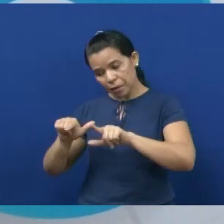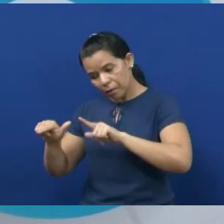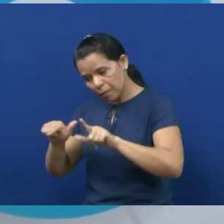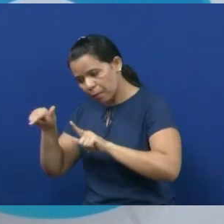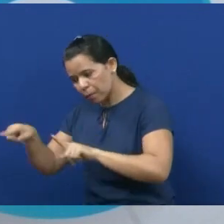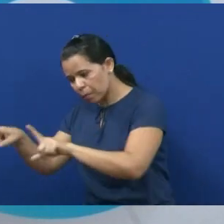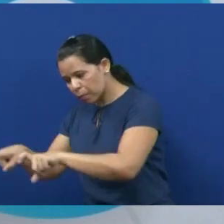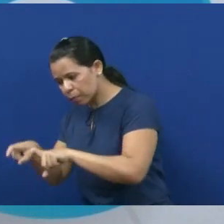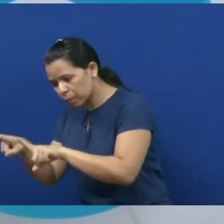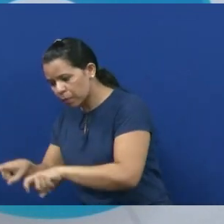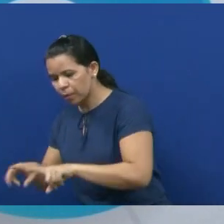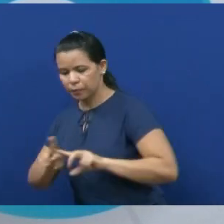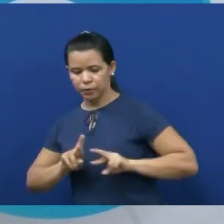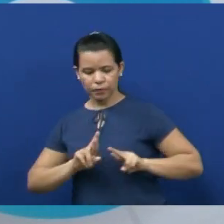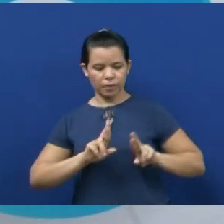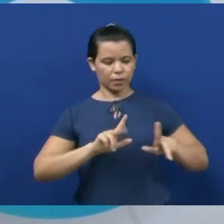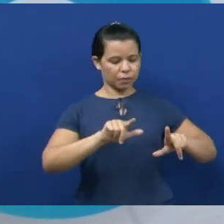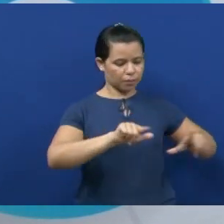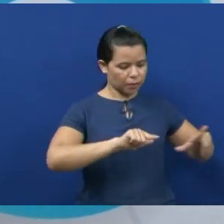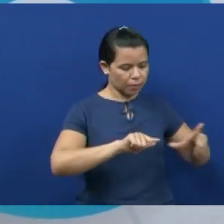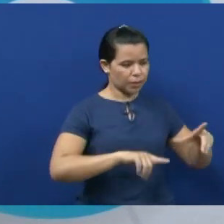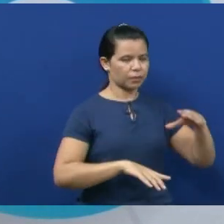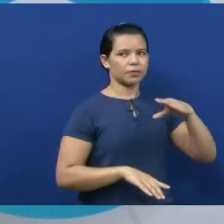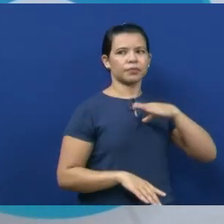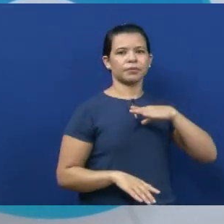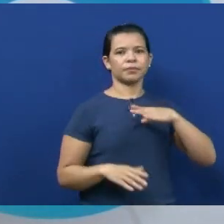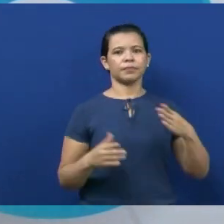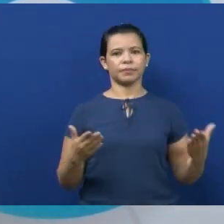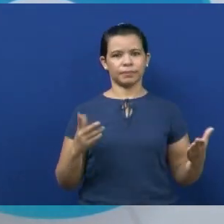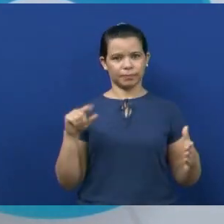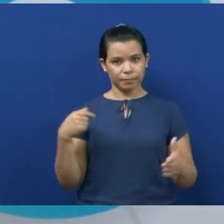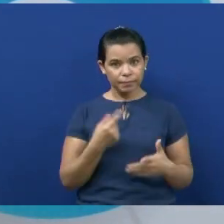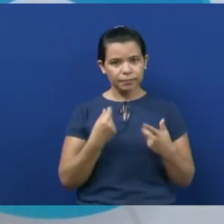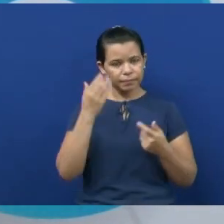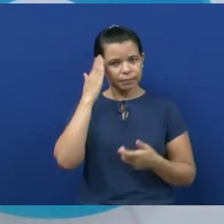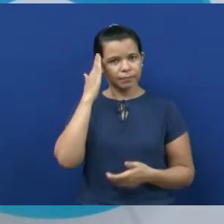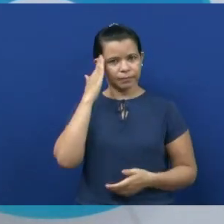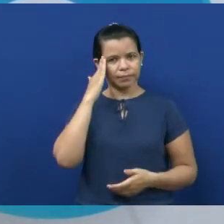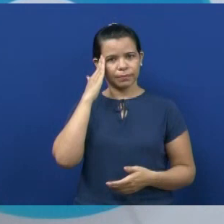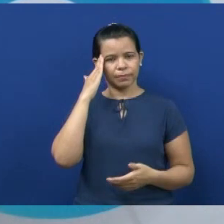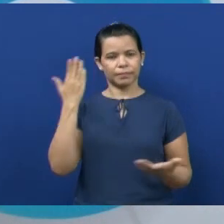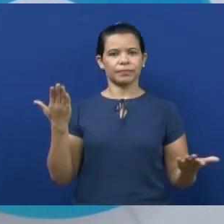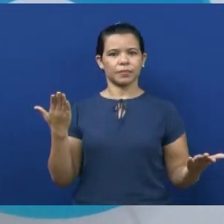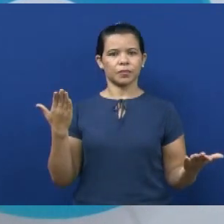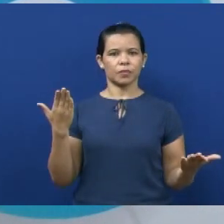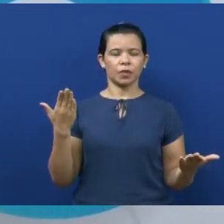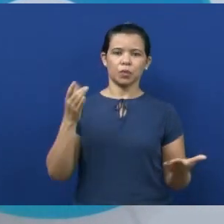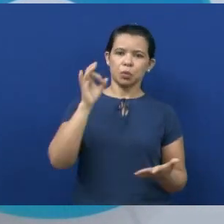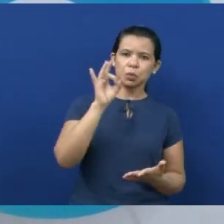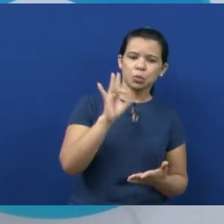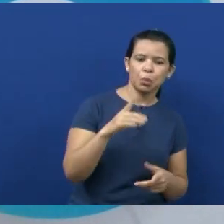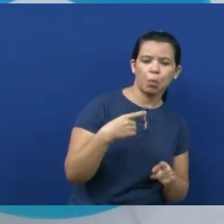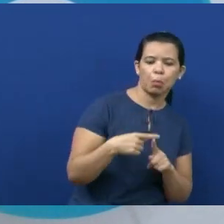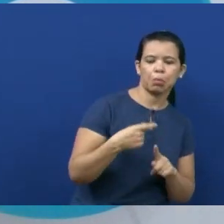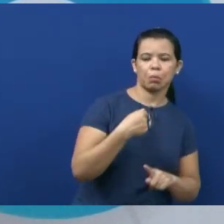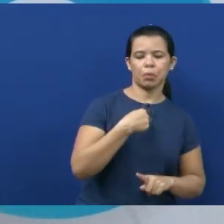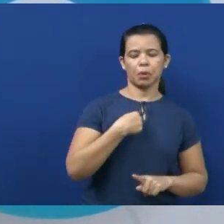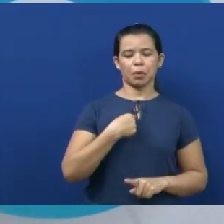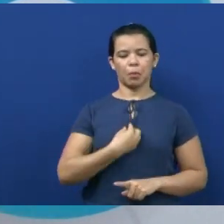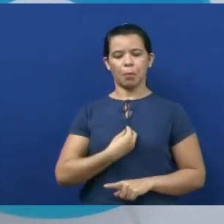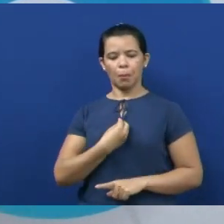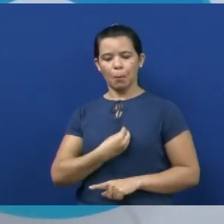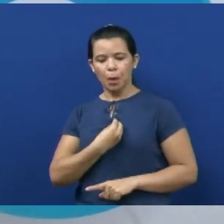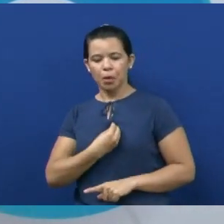pouco diferente da cidade. Então, nós temos que ter essa concepção. Não é porque eu vivo na zona urbana, né? Na